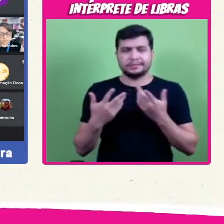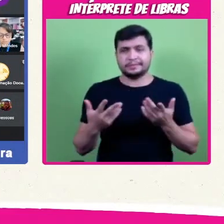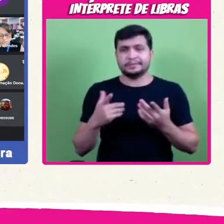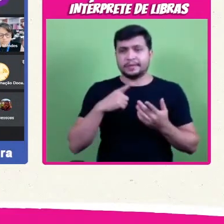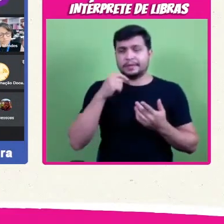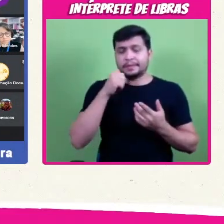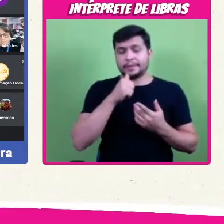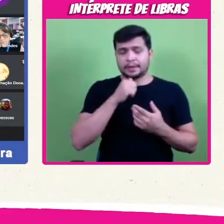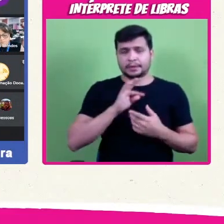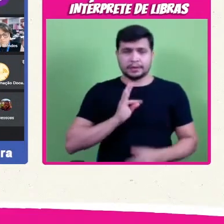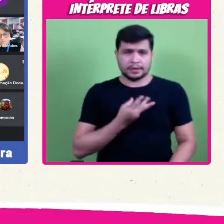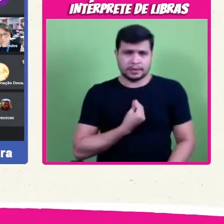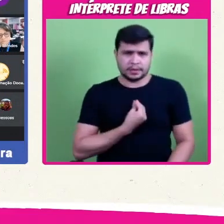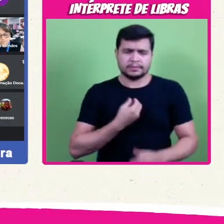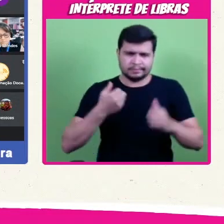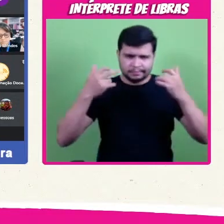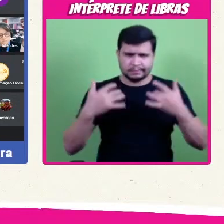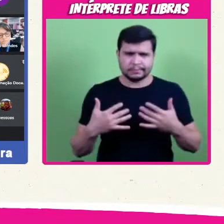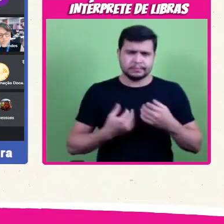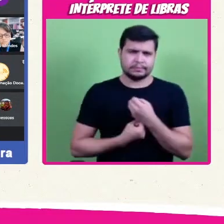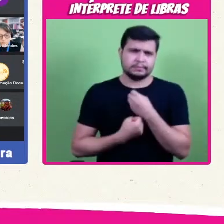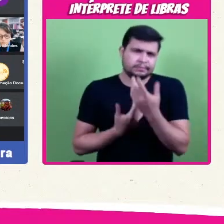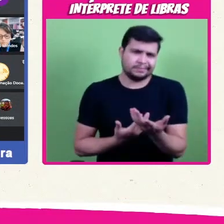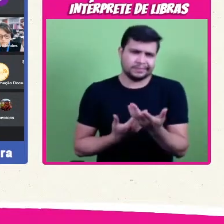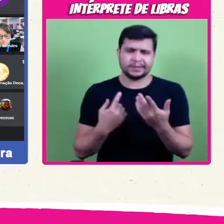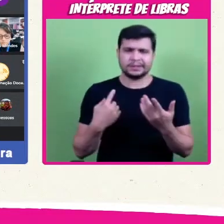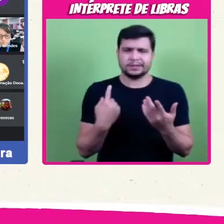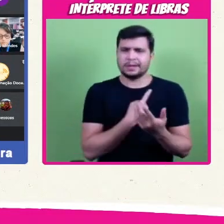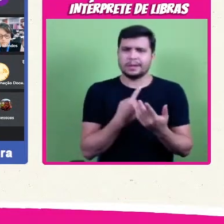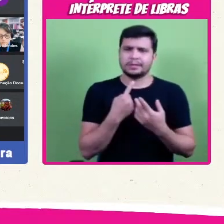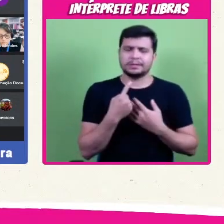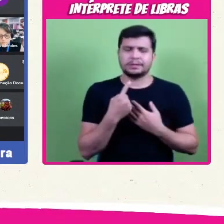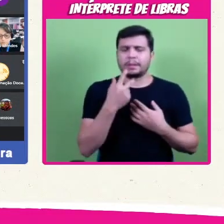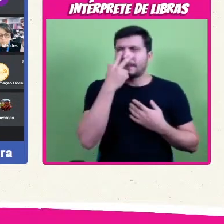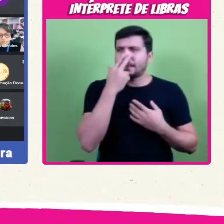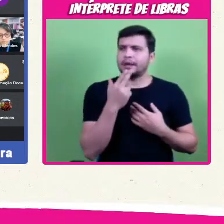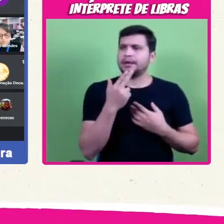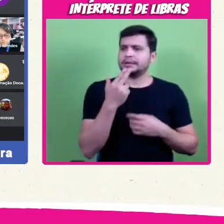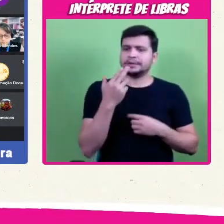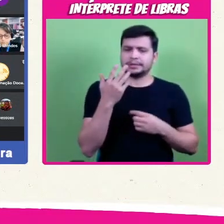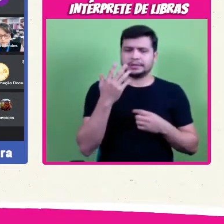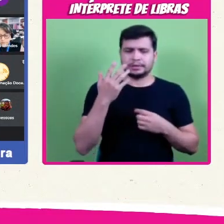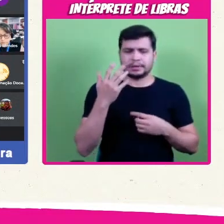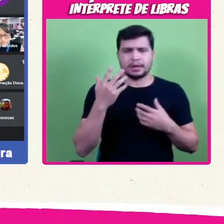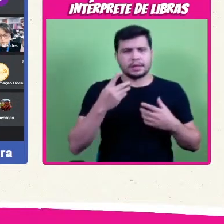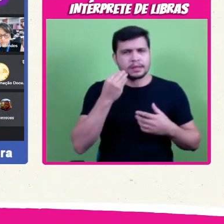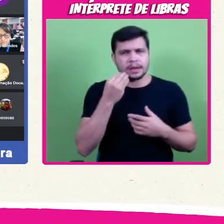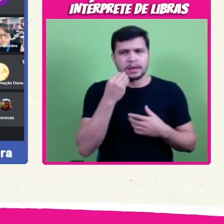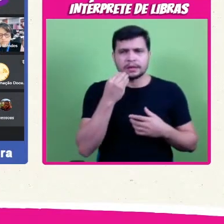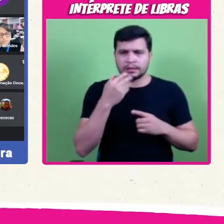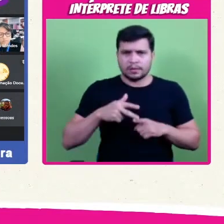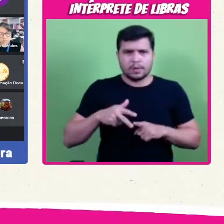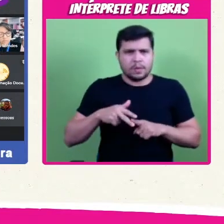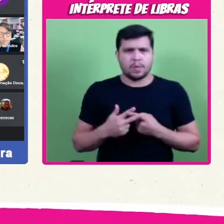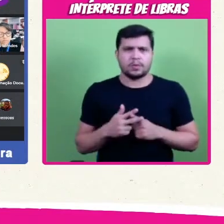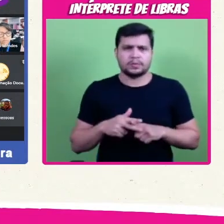e a gente fica nessa de se consertar, né? mas nós não estamos quebrados, né? Mas isso é um